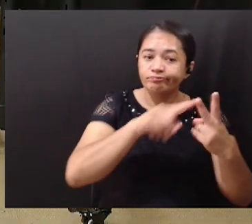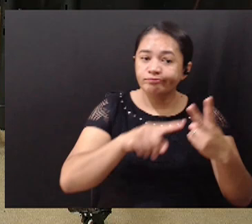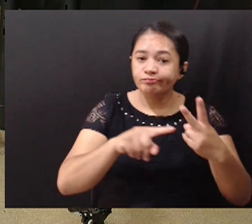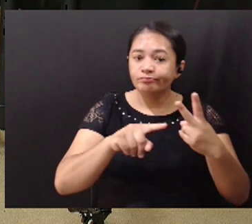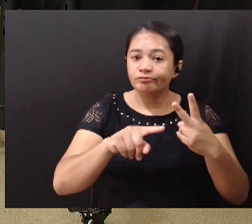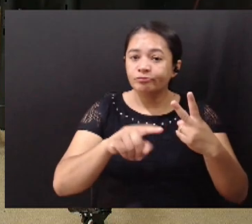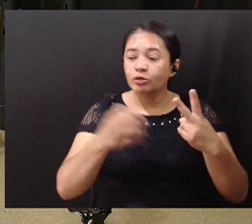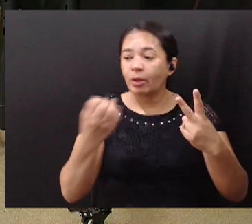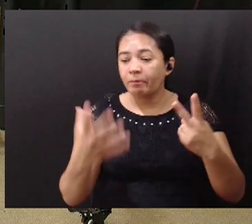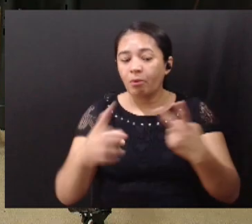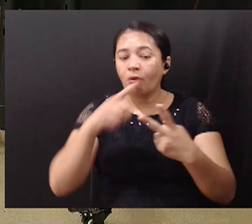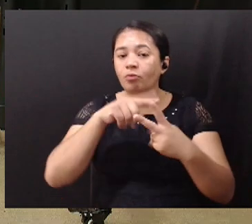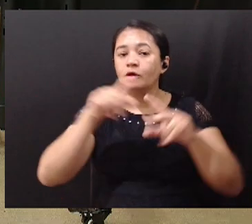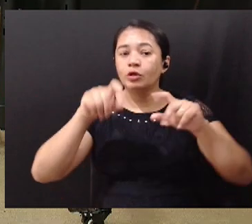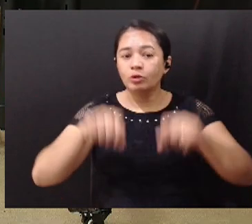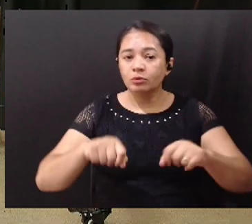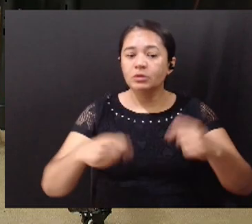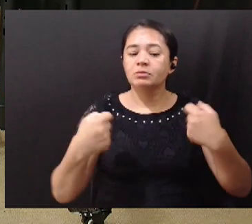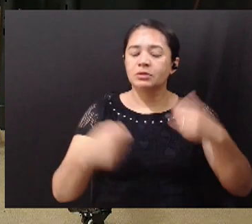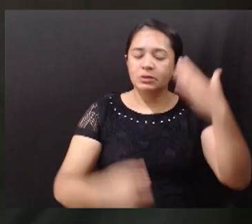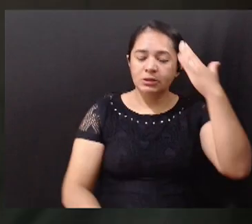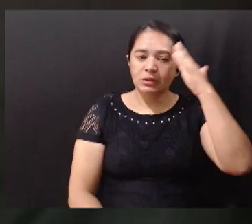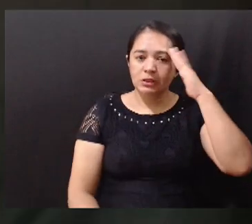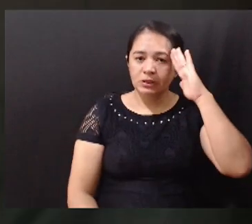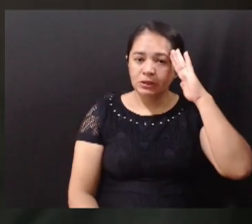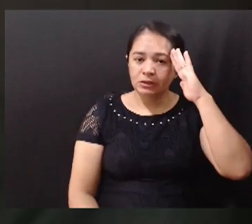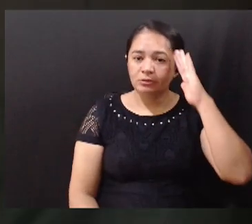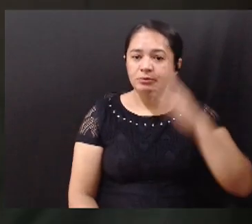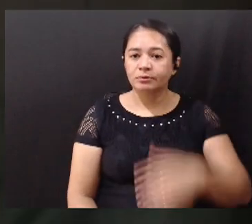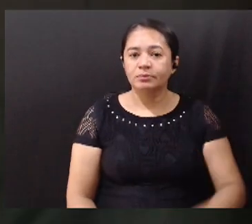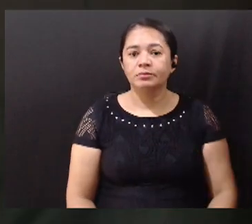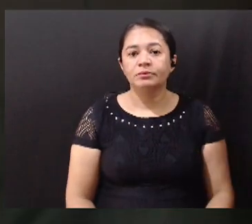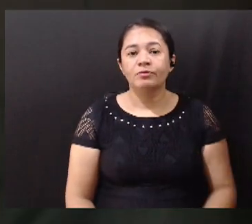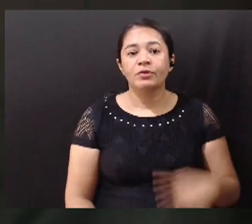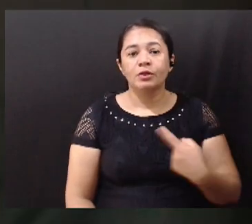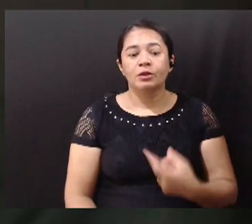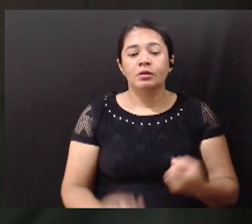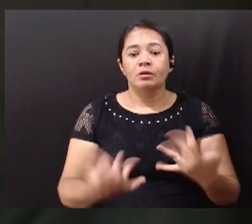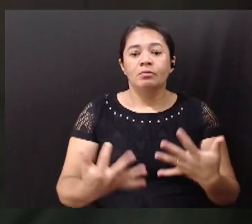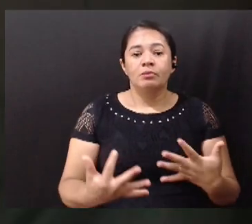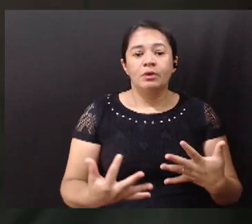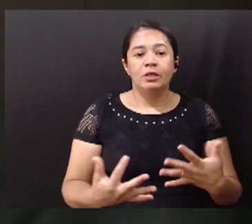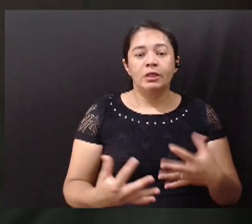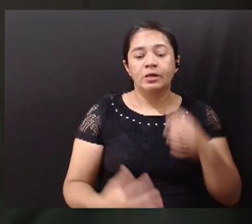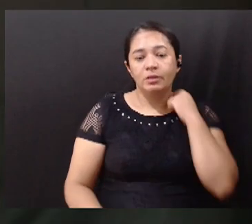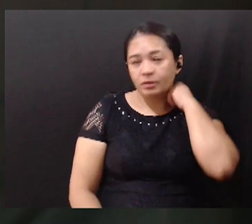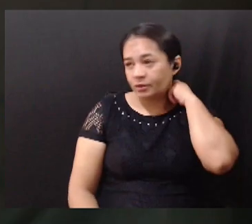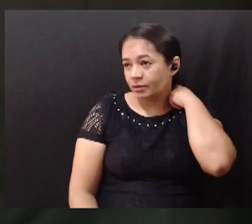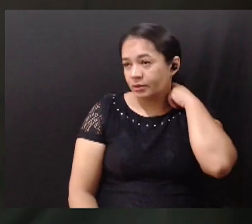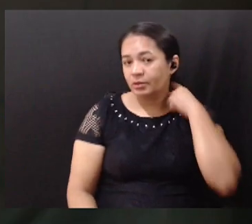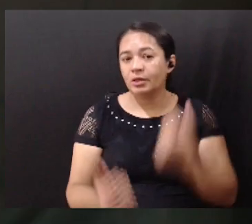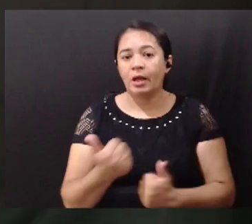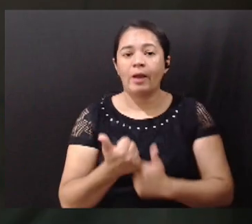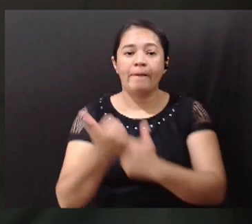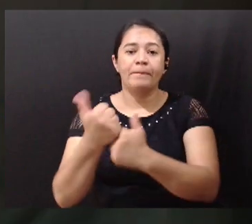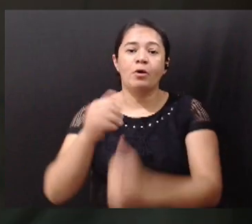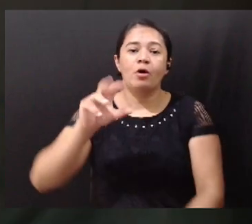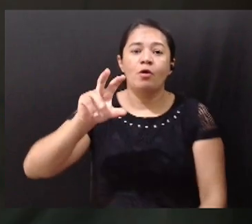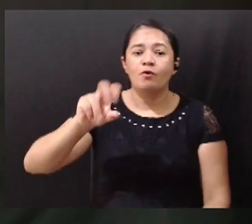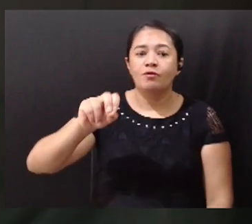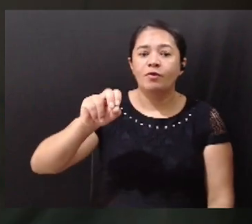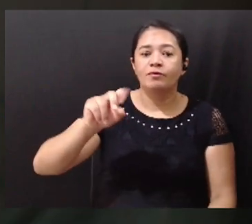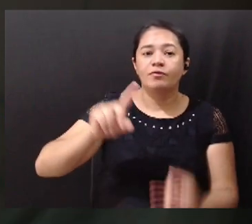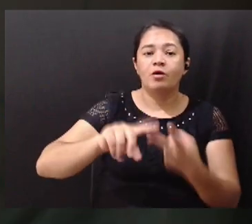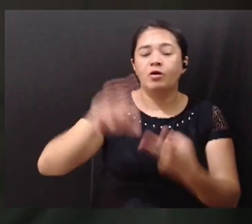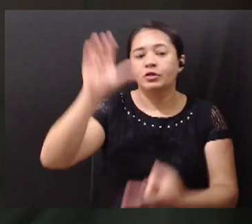o possível. E quando a gente fala em rede de apoio, né? Vamos lá, avó, tio, primos, né? Era